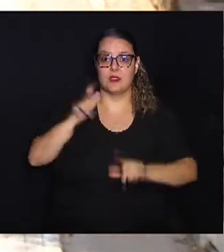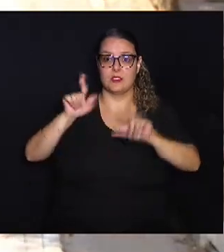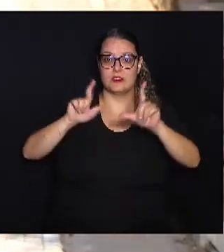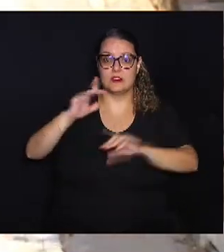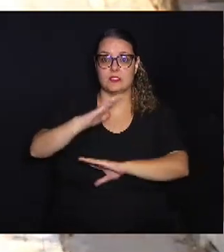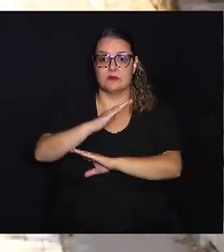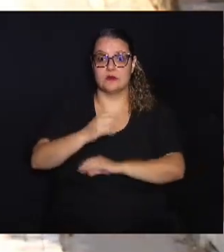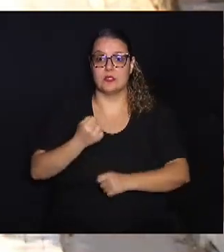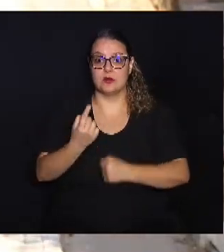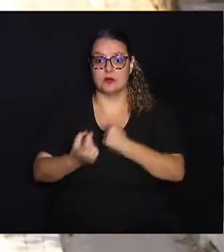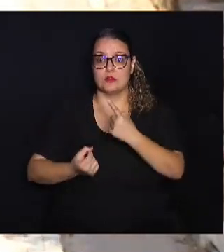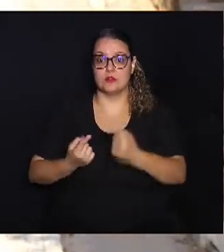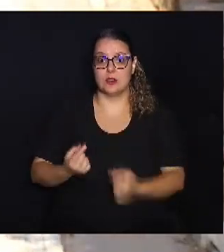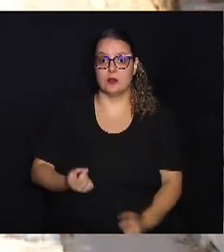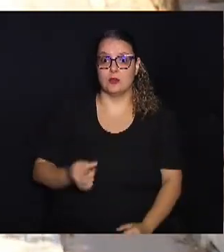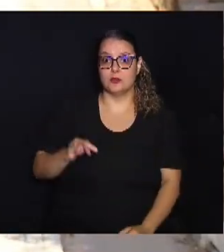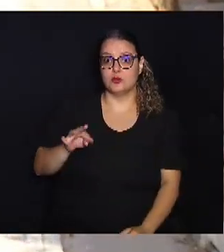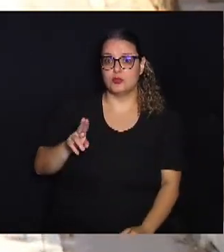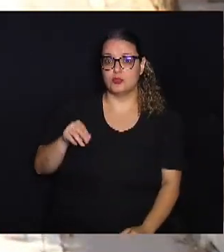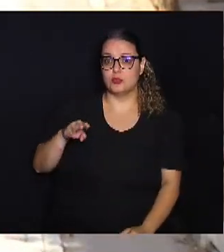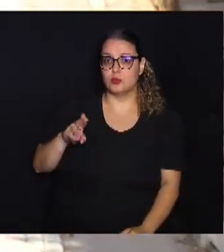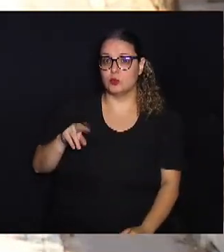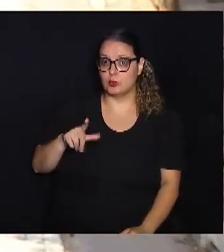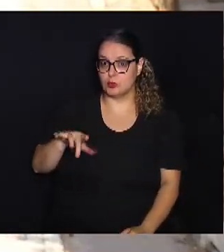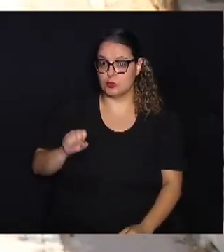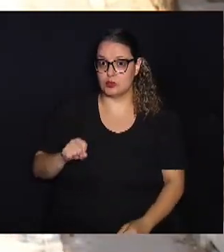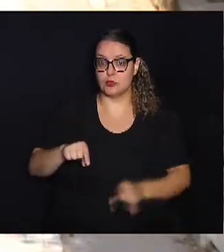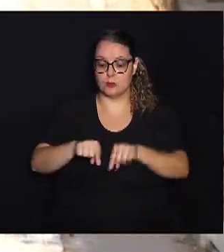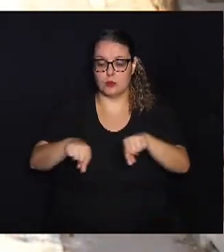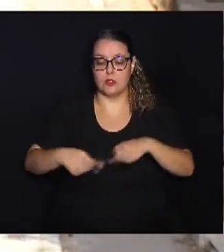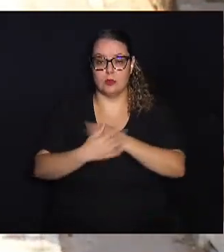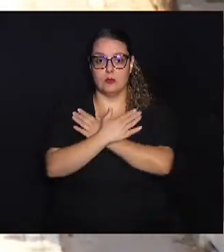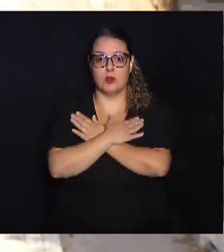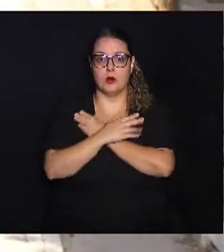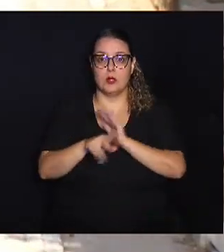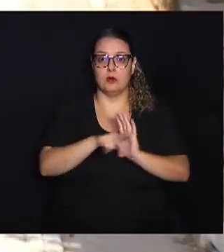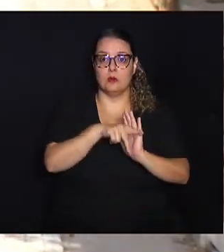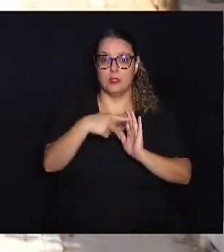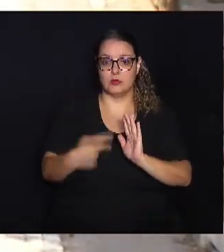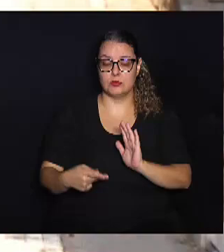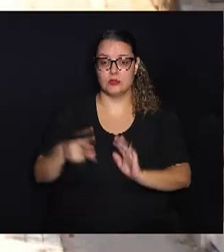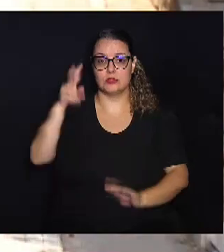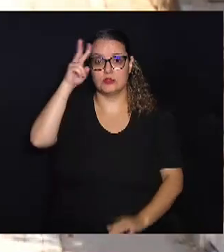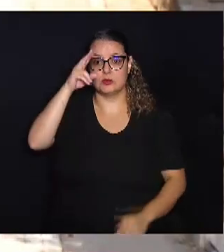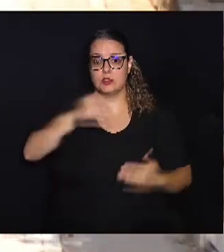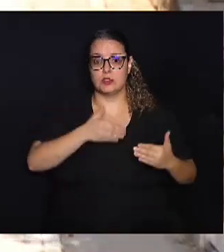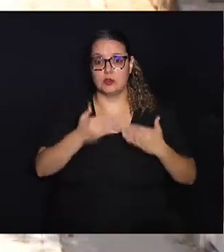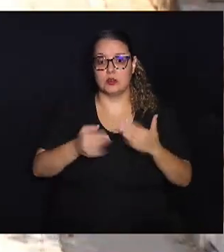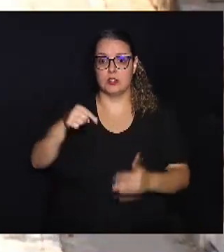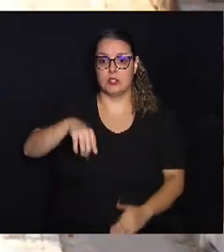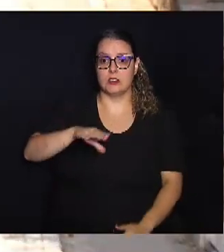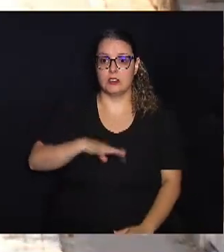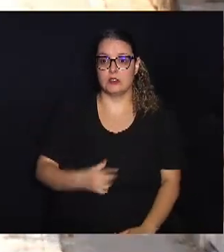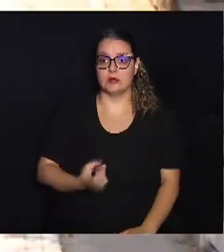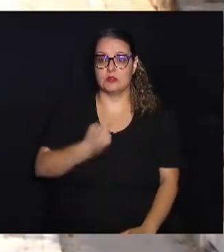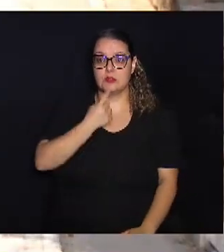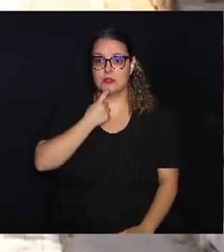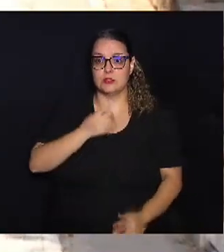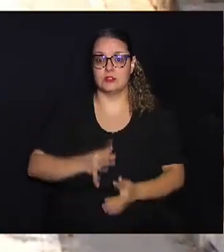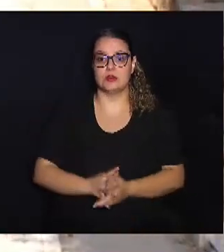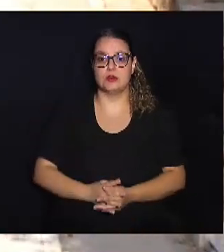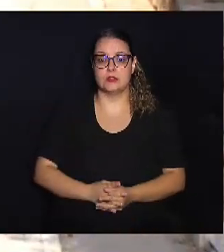Câmara alguns túmulos de pessoas que fizeram parte, né, da história aqui da cidade de